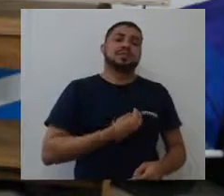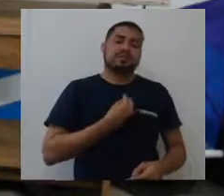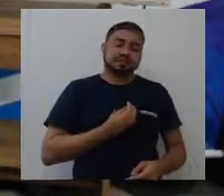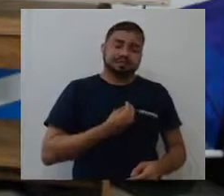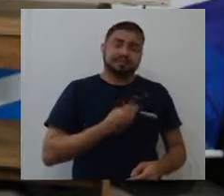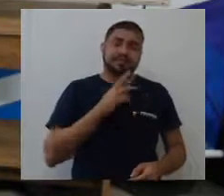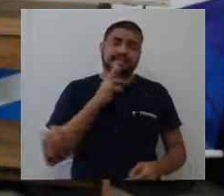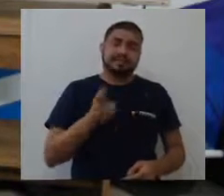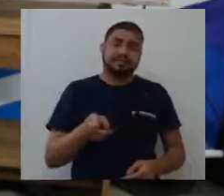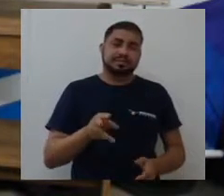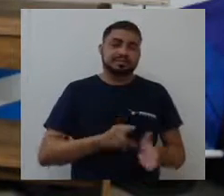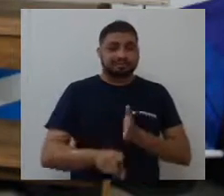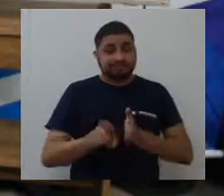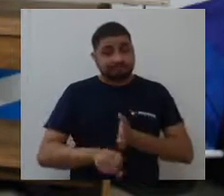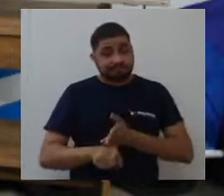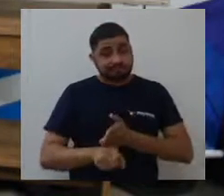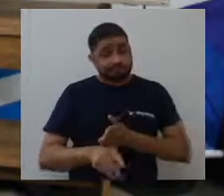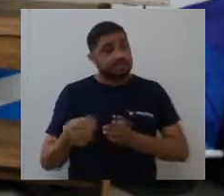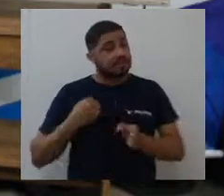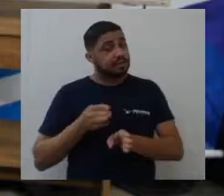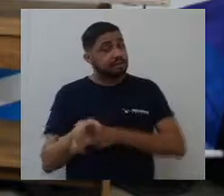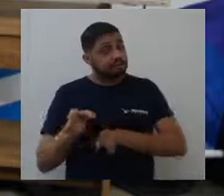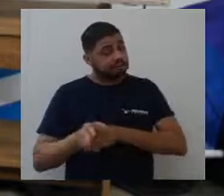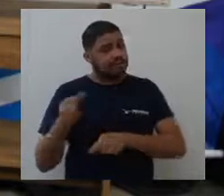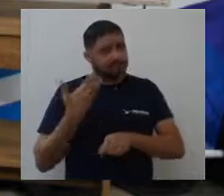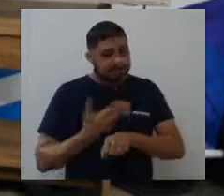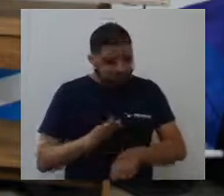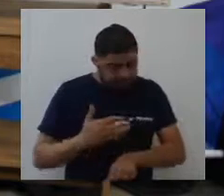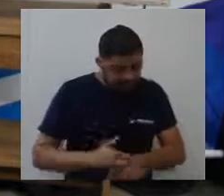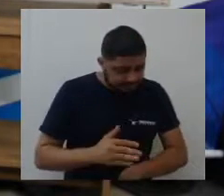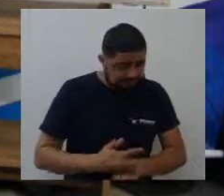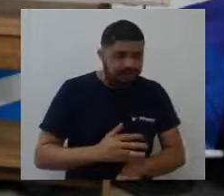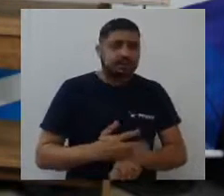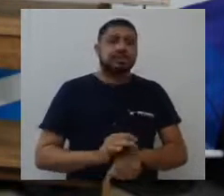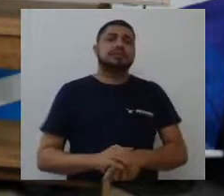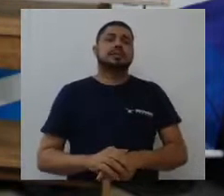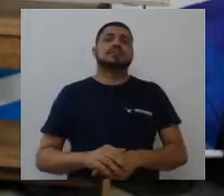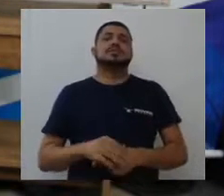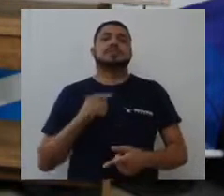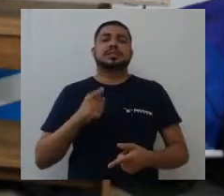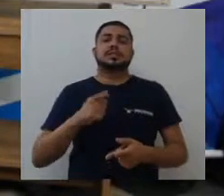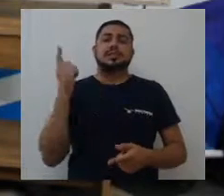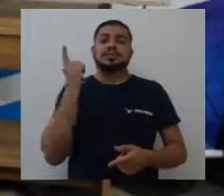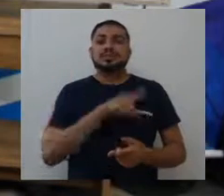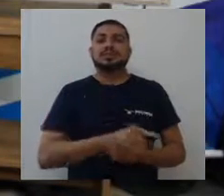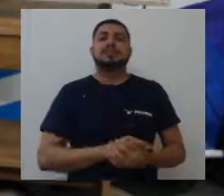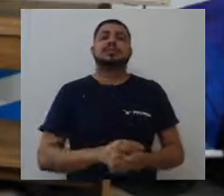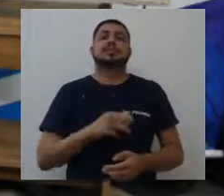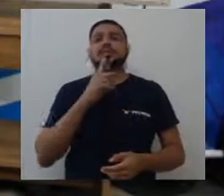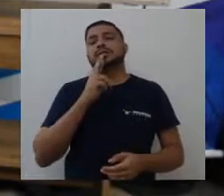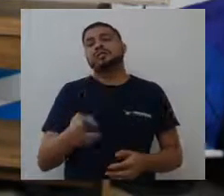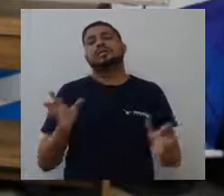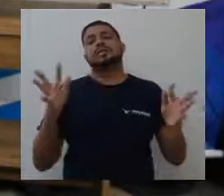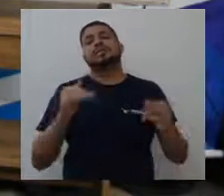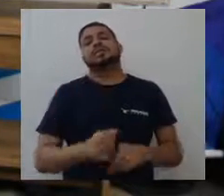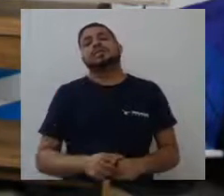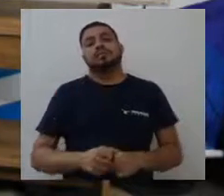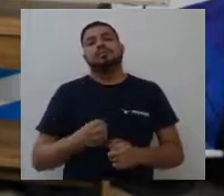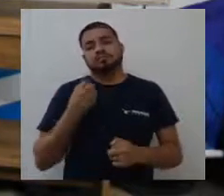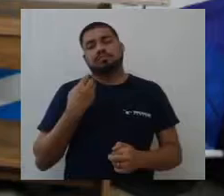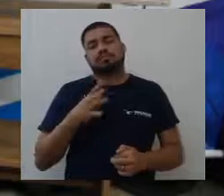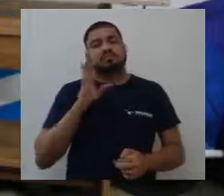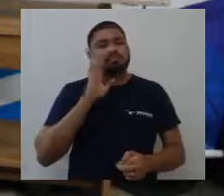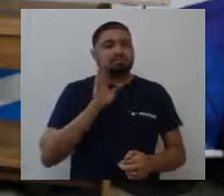problemas. Então, eu digo para você, treine, se adapte com essa situação que você vai encontrar um resultado final muito